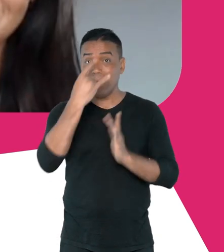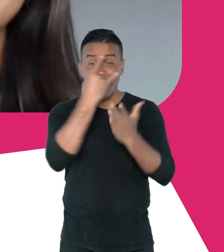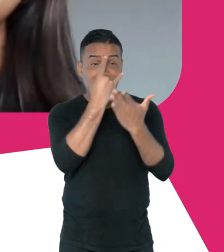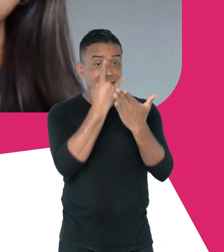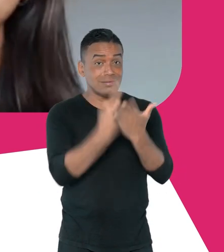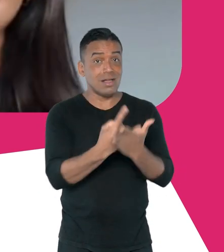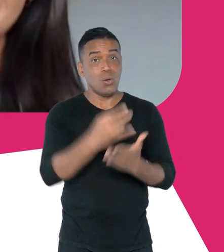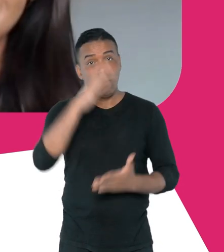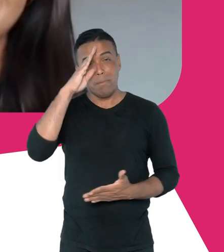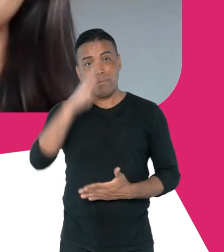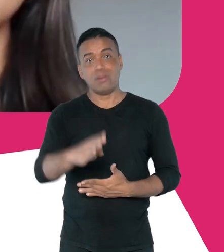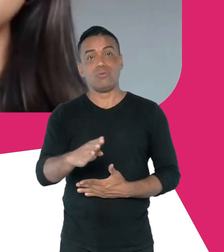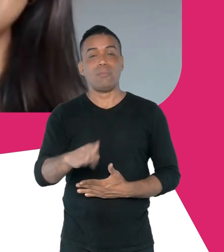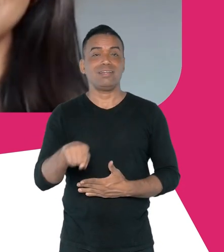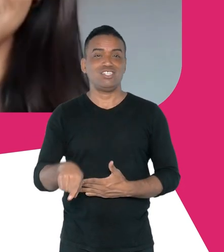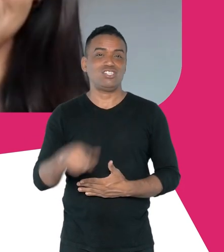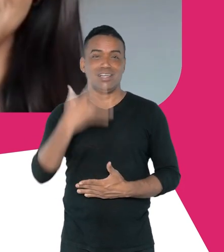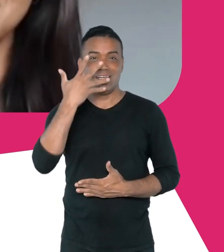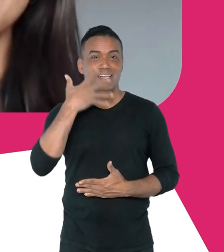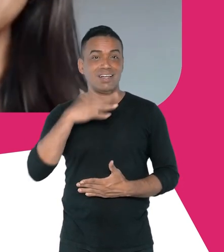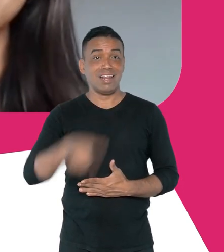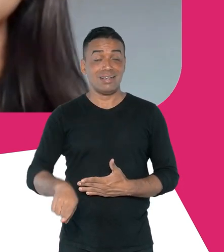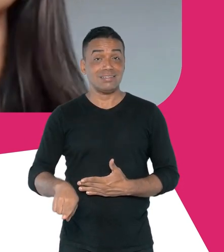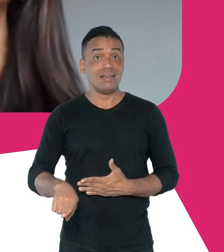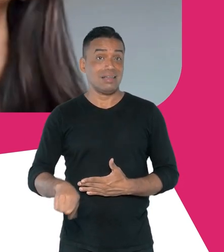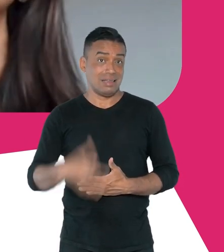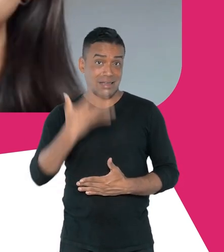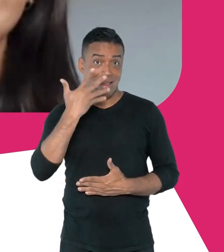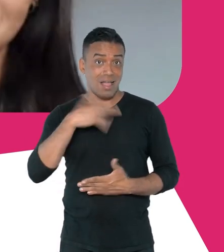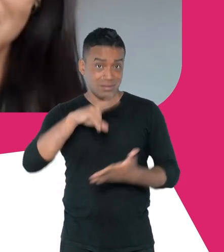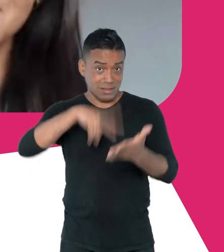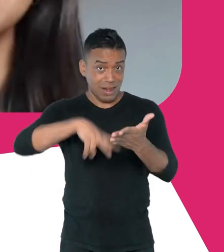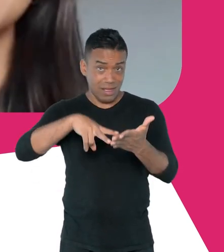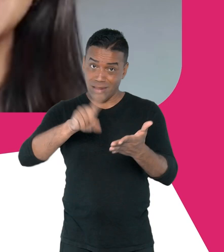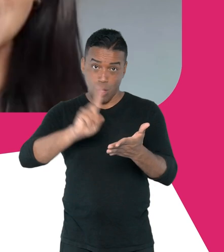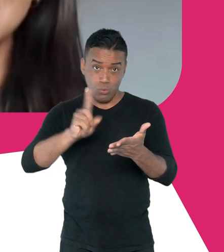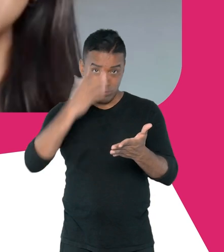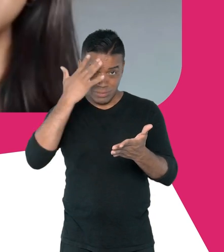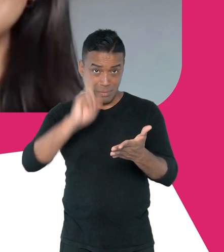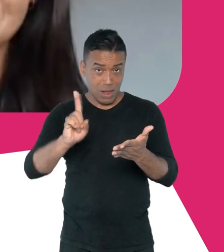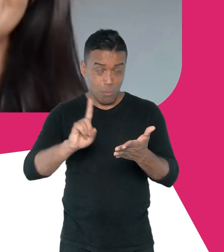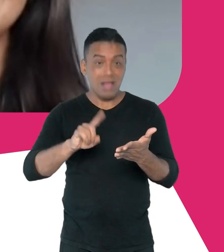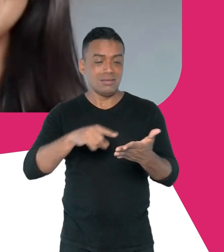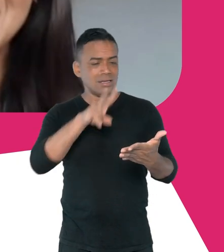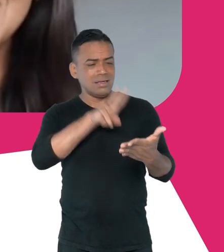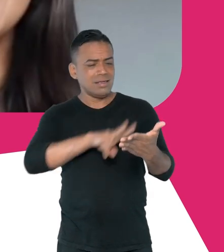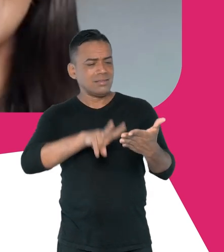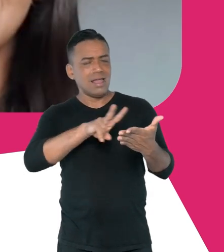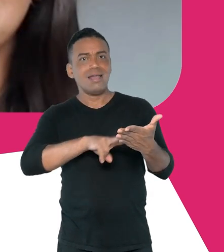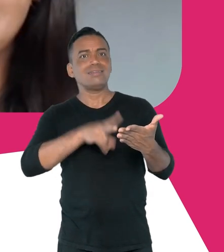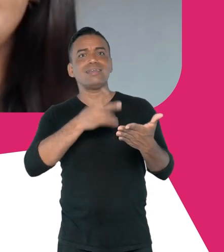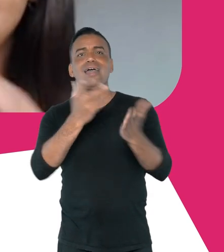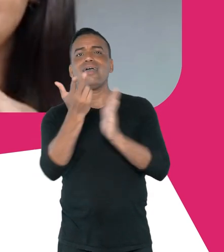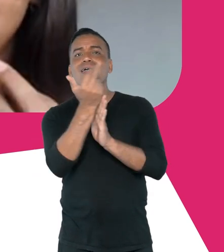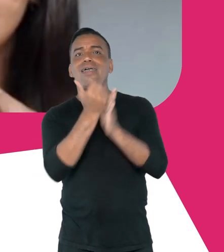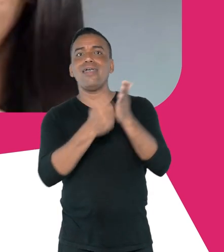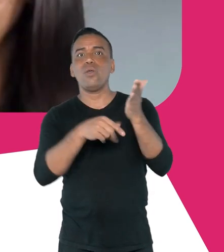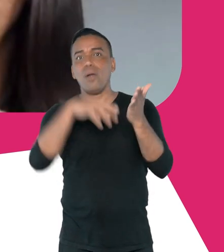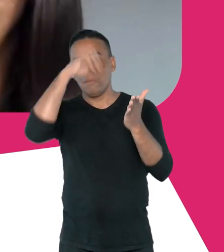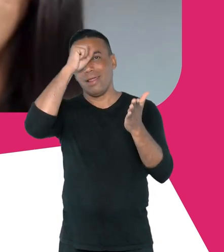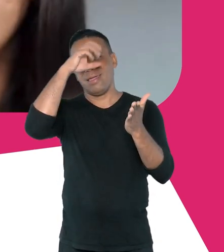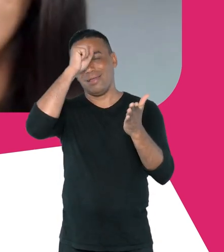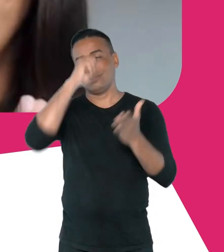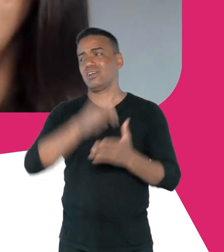né, igual você disse. Tem umas que nem leem ainda, mas que a imagem diz tudo, que ela já aprende ali, né, o cuidado. Exatamente, eu tive